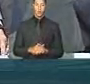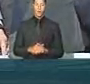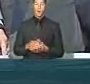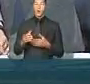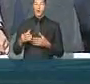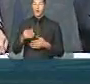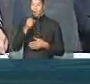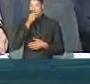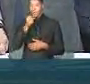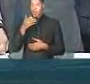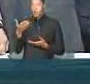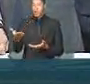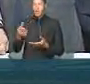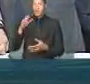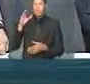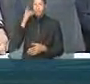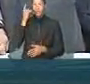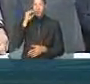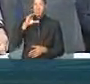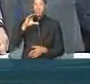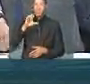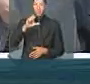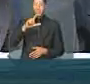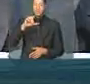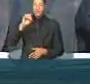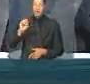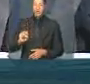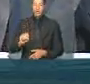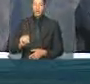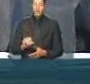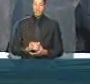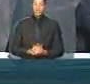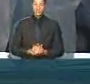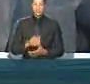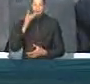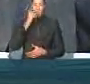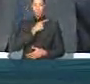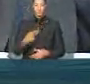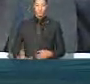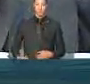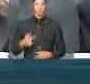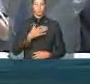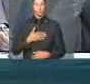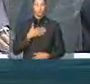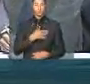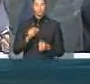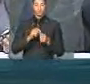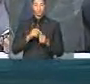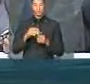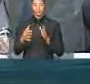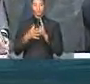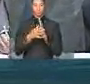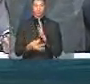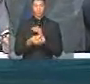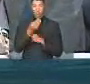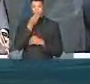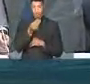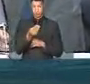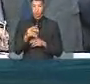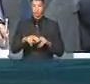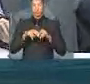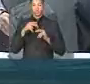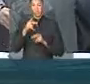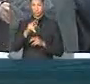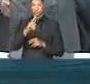a palavra ao deputado Celso Russubano senhor presidente eu gostaria de fazer uma consideração pelo